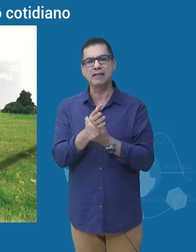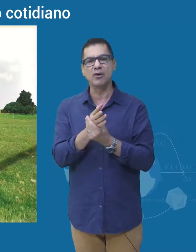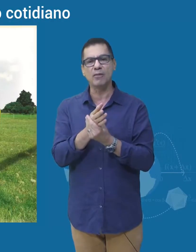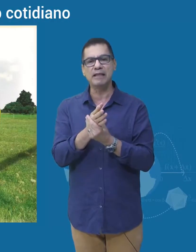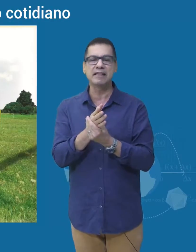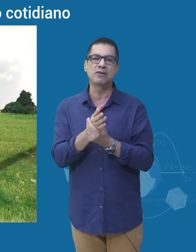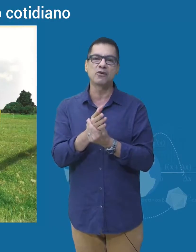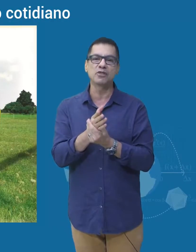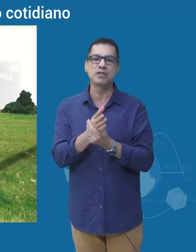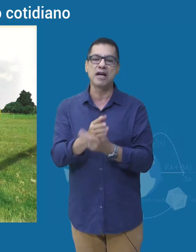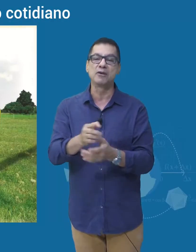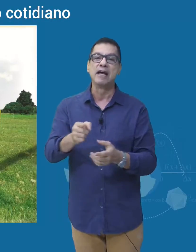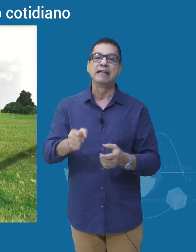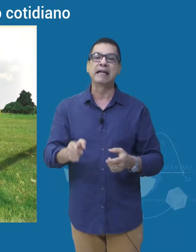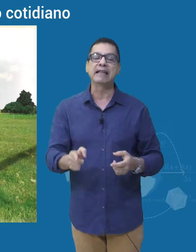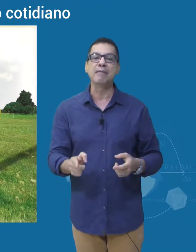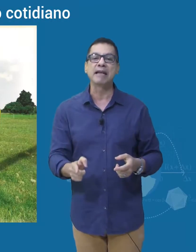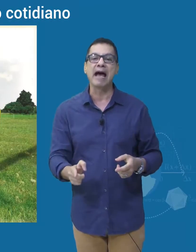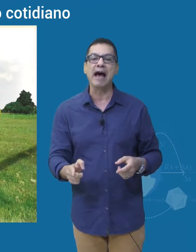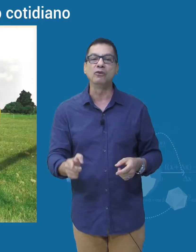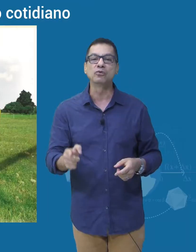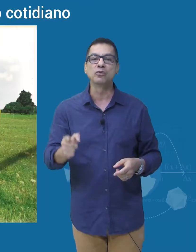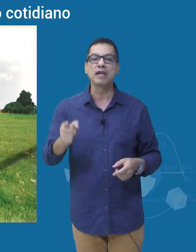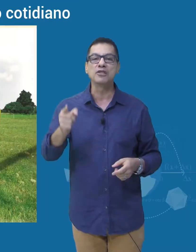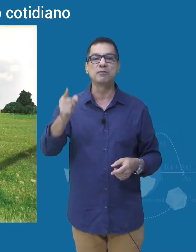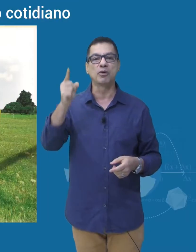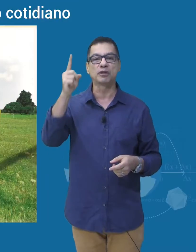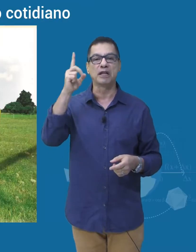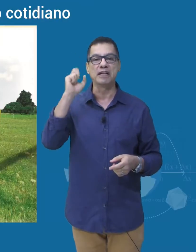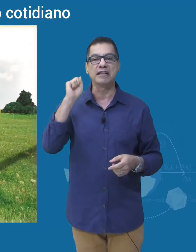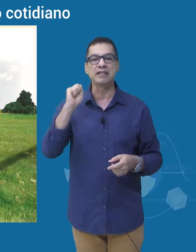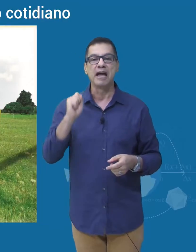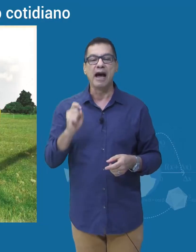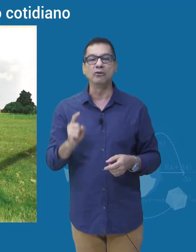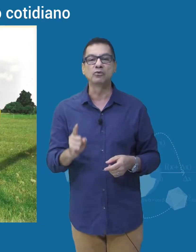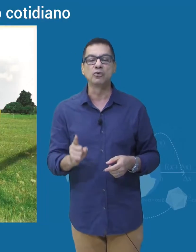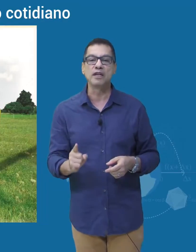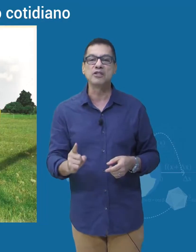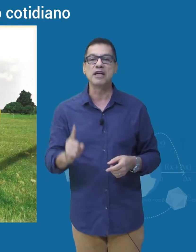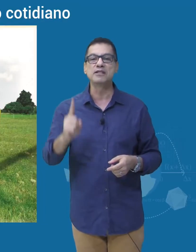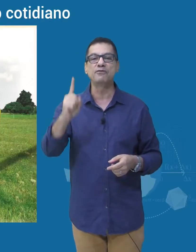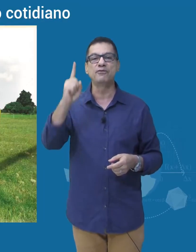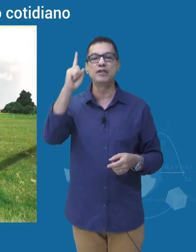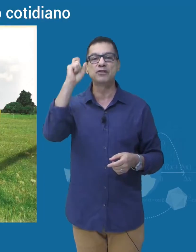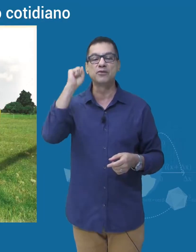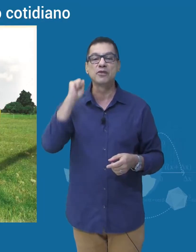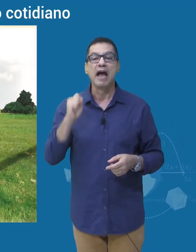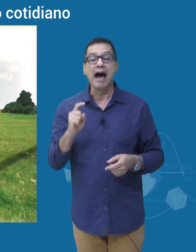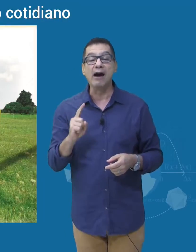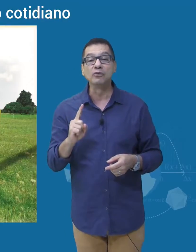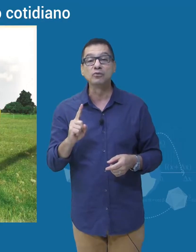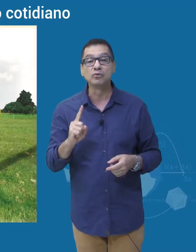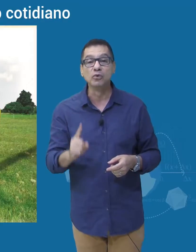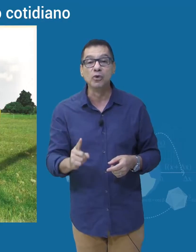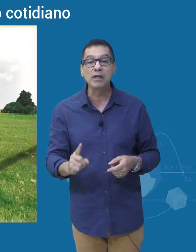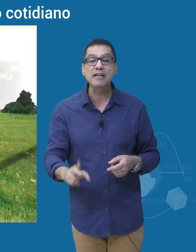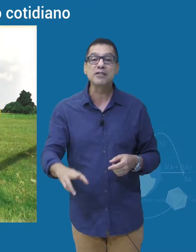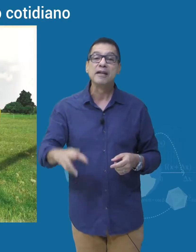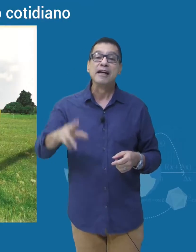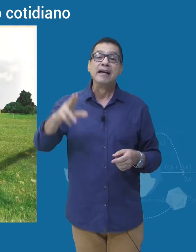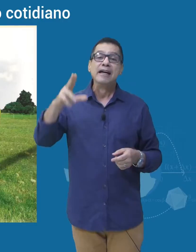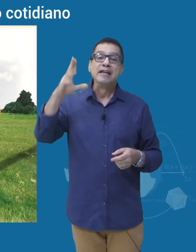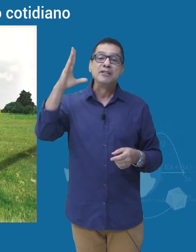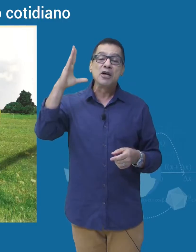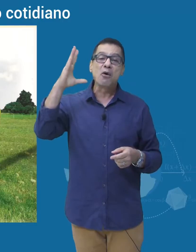da trigonometria no cotidiano, determinar alturas de montanhas, alturas de edifícios,